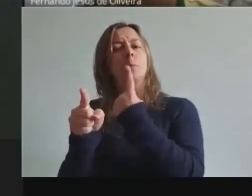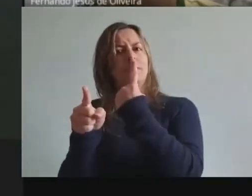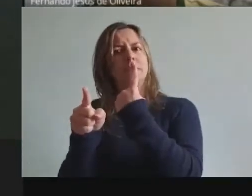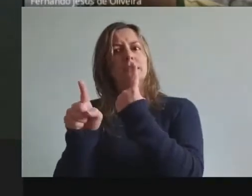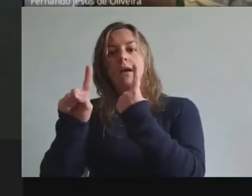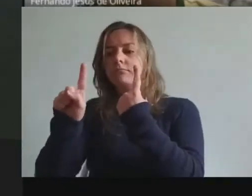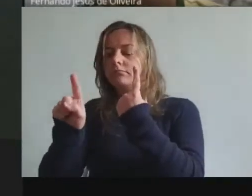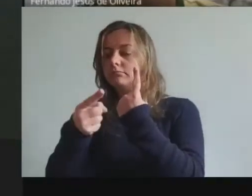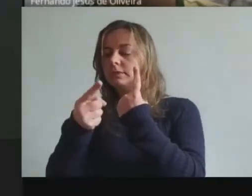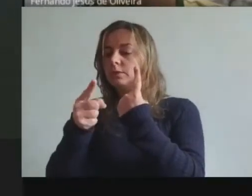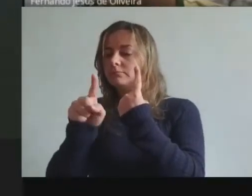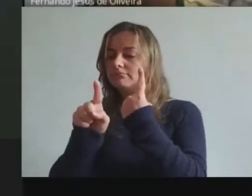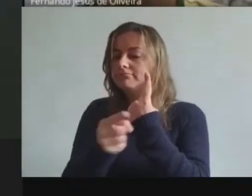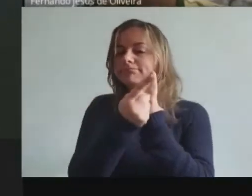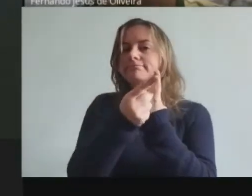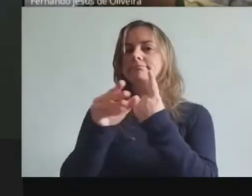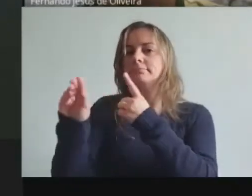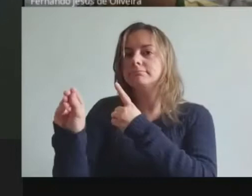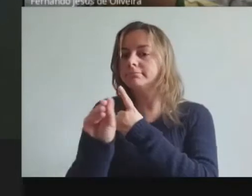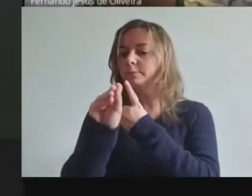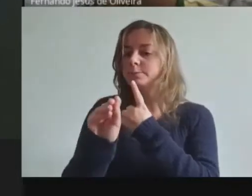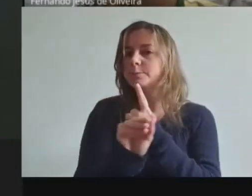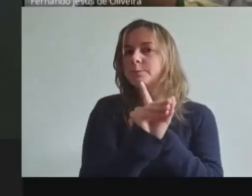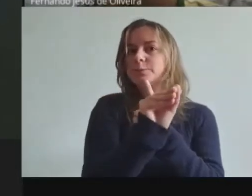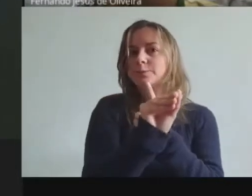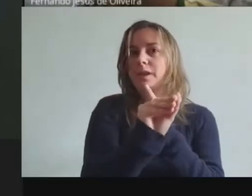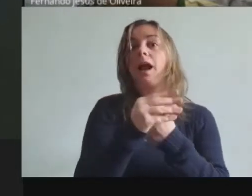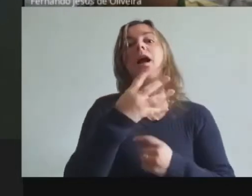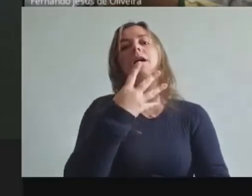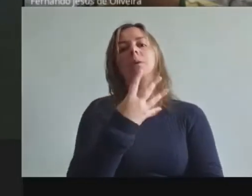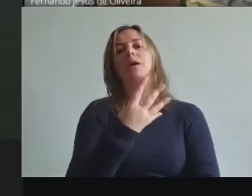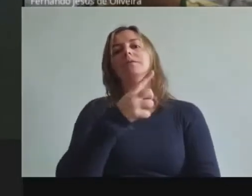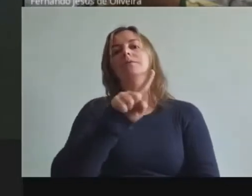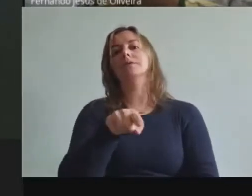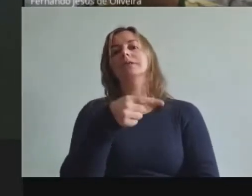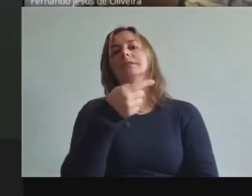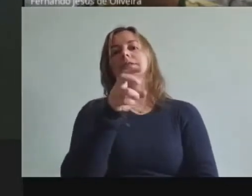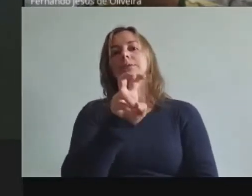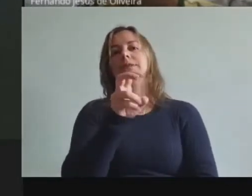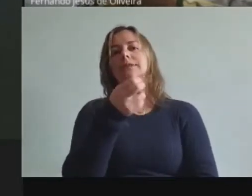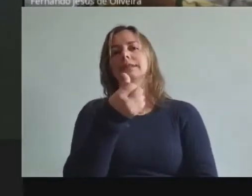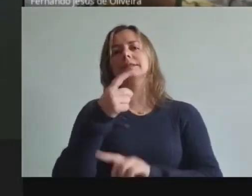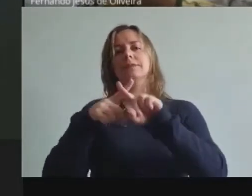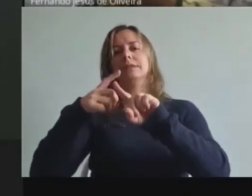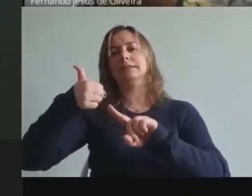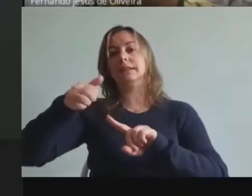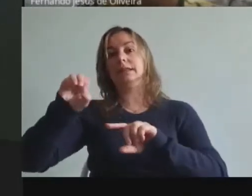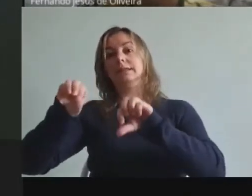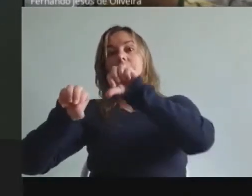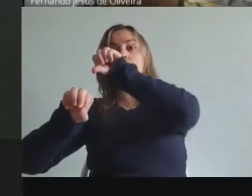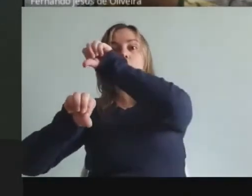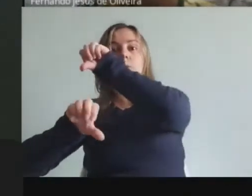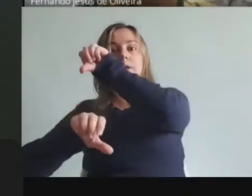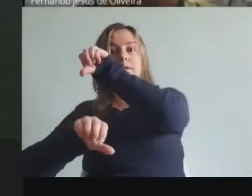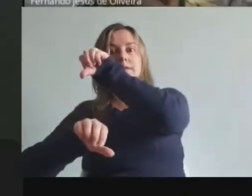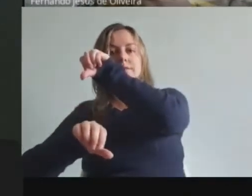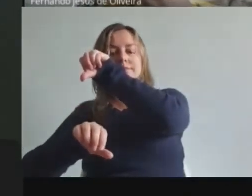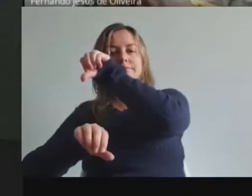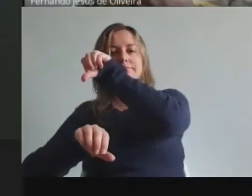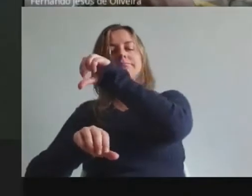casas com a vírgula e ficar 4,56 vezes 10 a nona. Ok? Aí você perguntar